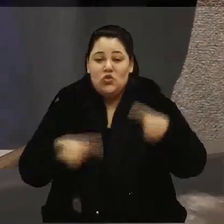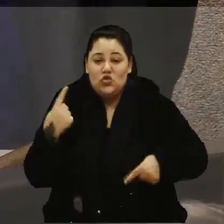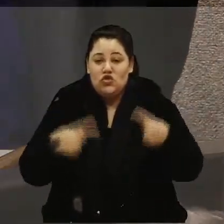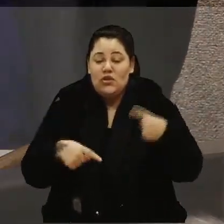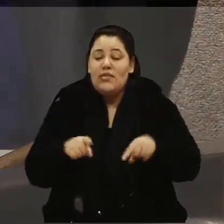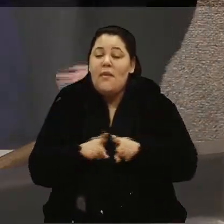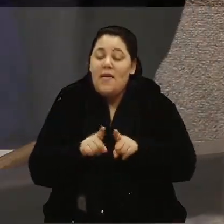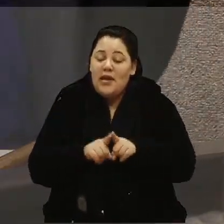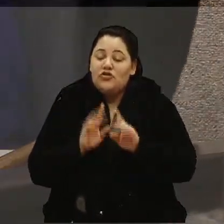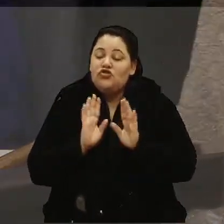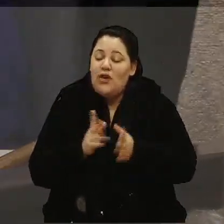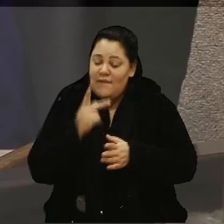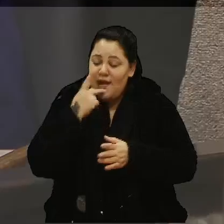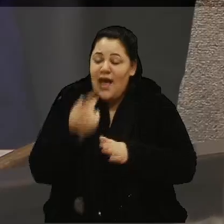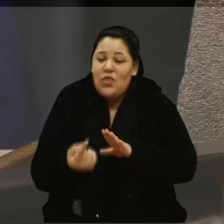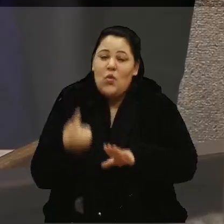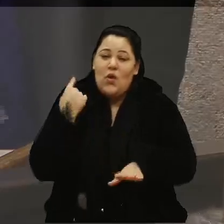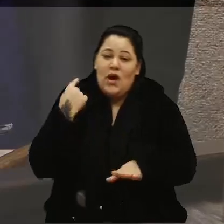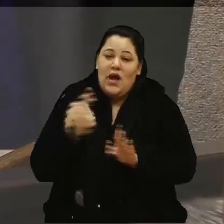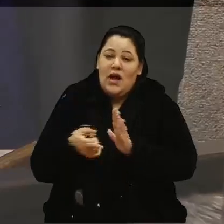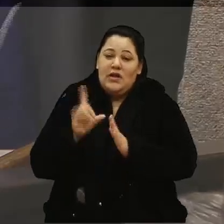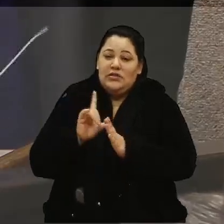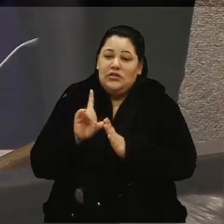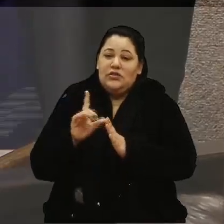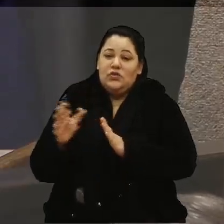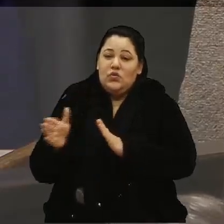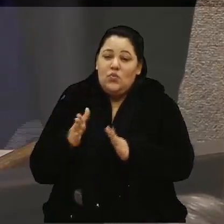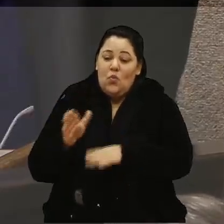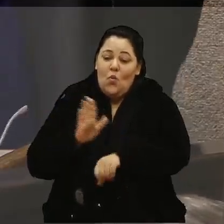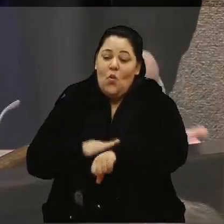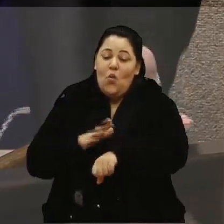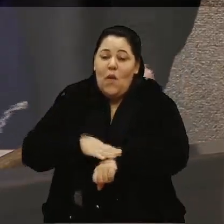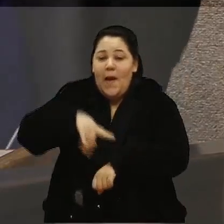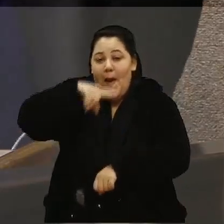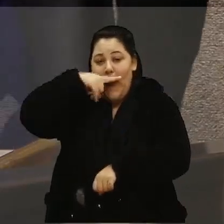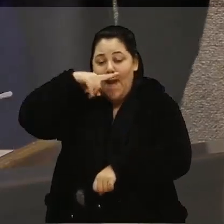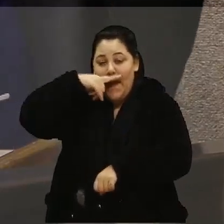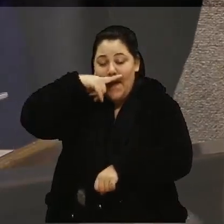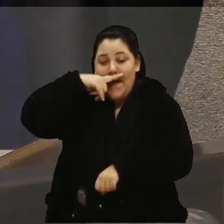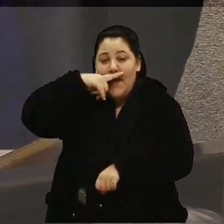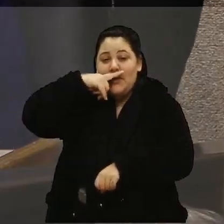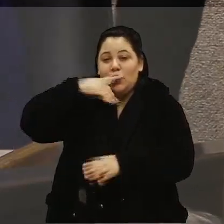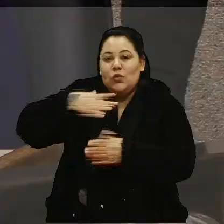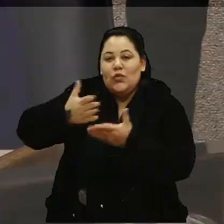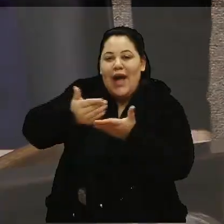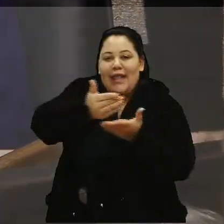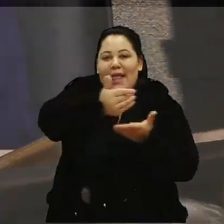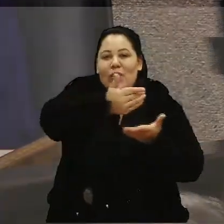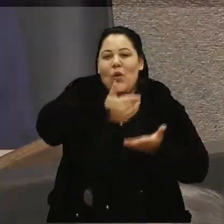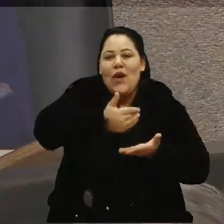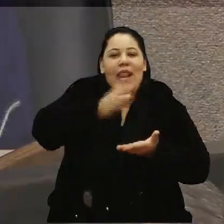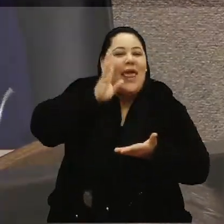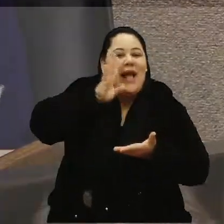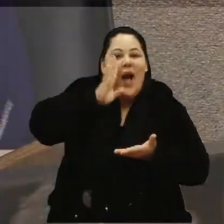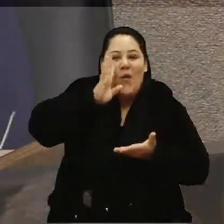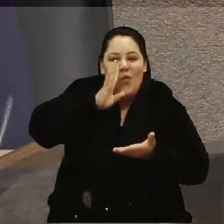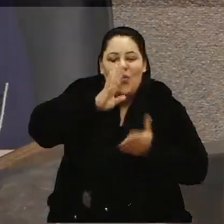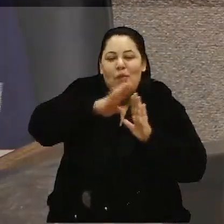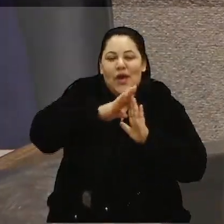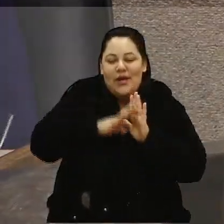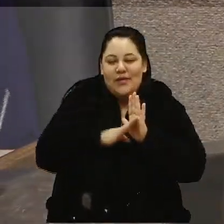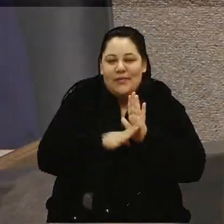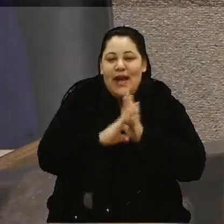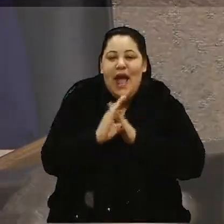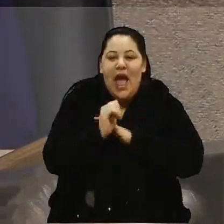levantado num outro governo, no governo Sartori, a questão do catador legal. Eu não sei o que a Codeca,